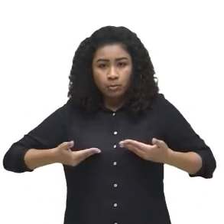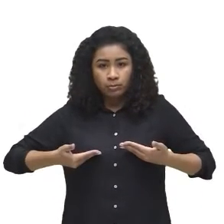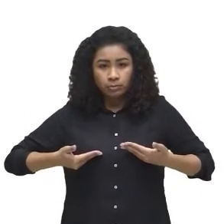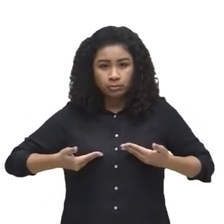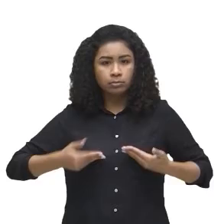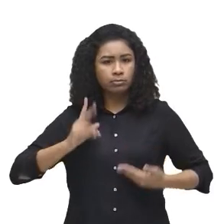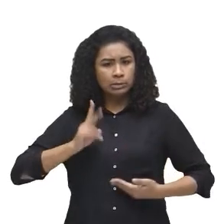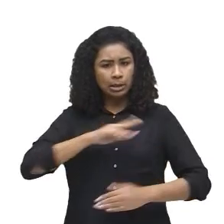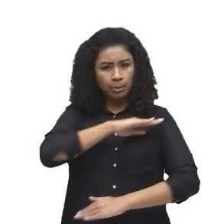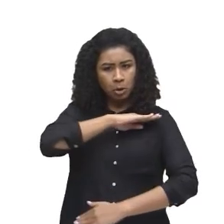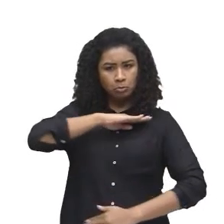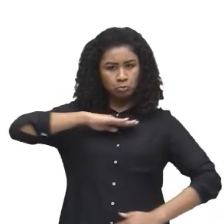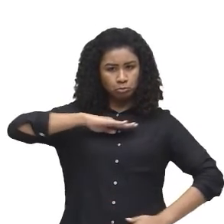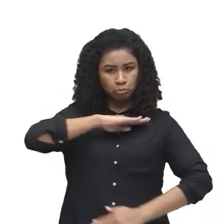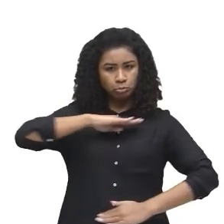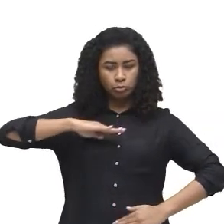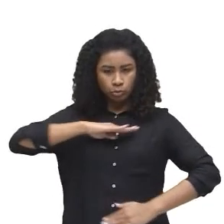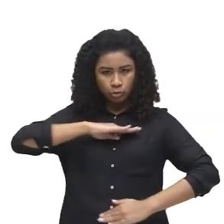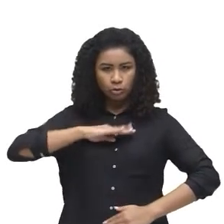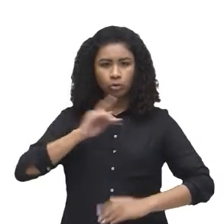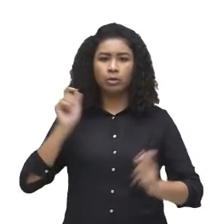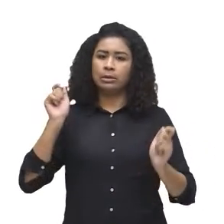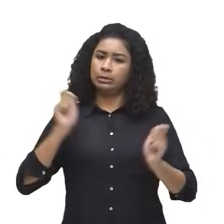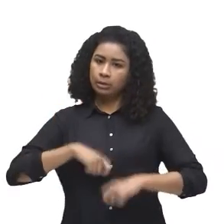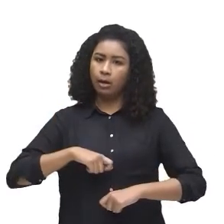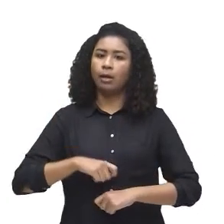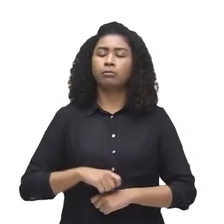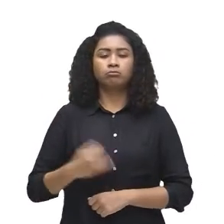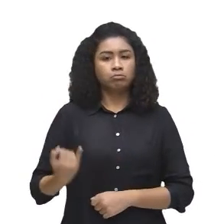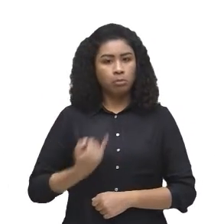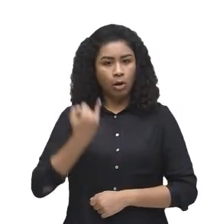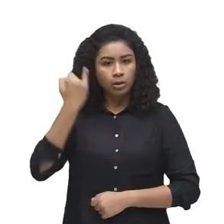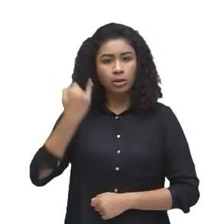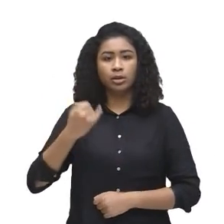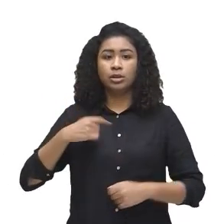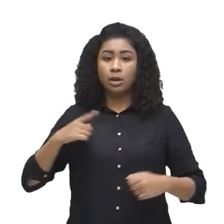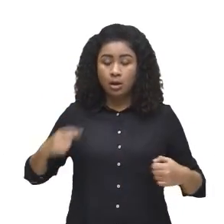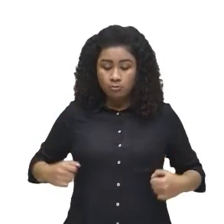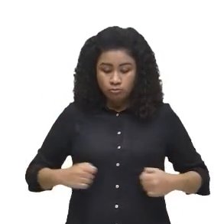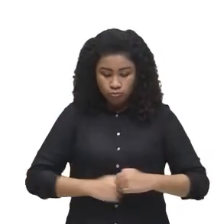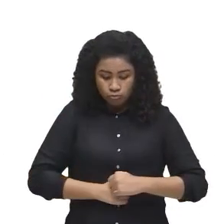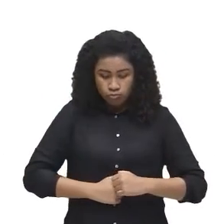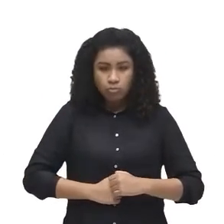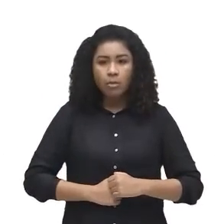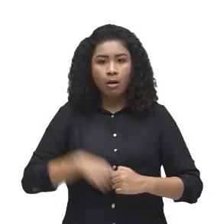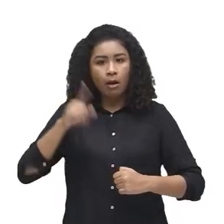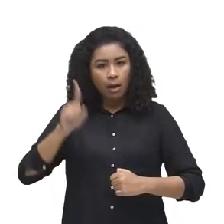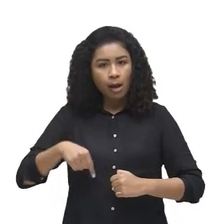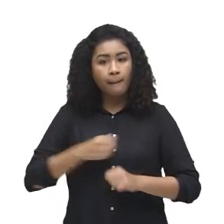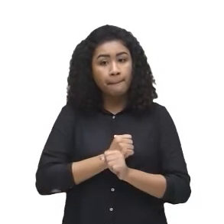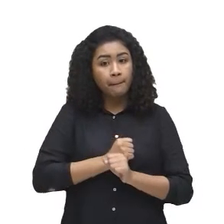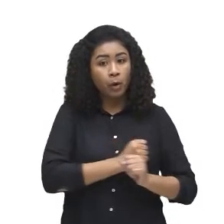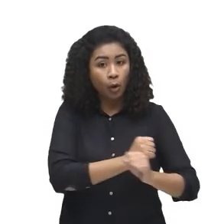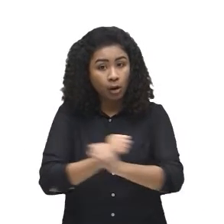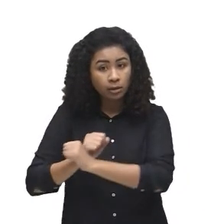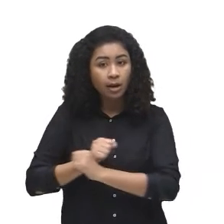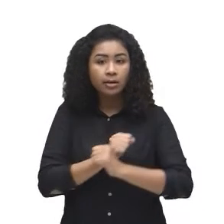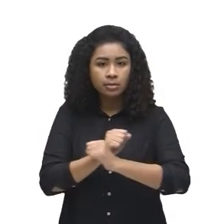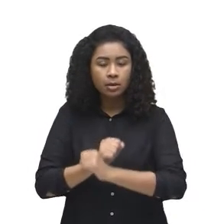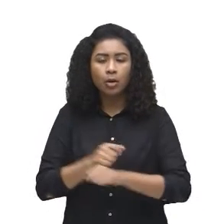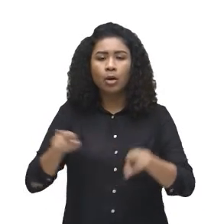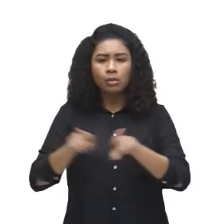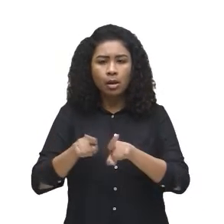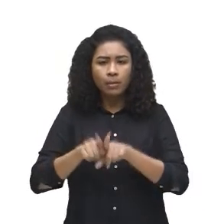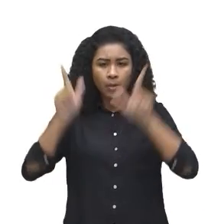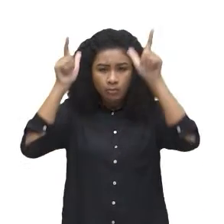esse colete por cima da vestimenta deles, ok? Além disso, eles utilizam também um capacete.